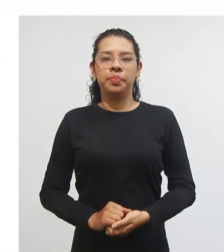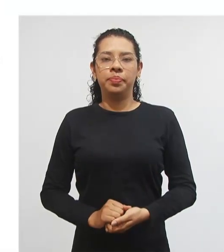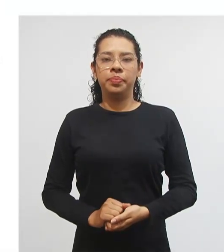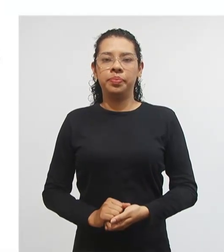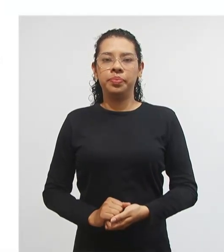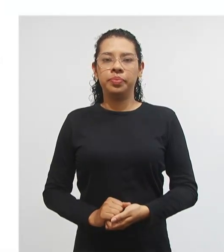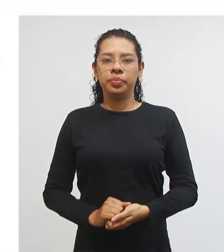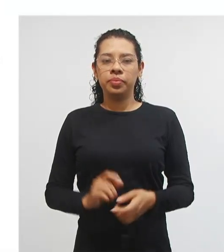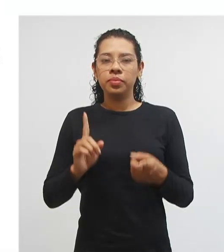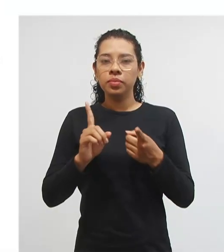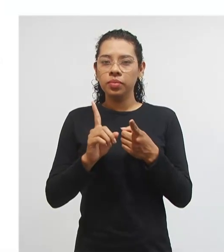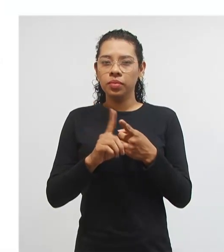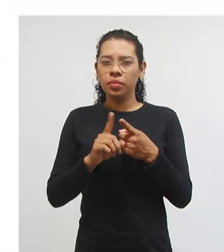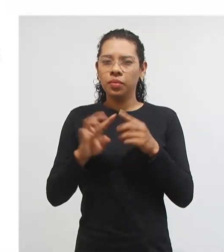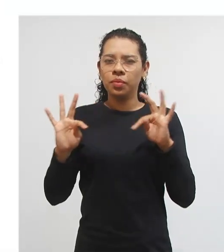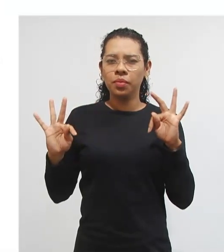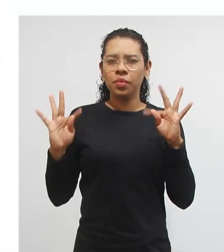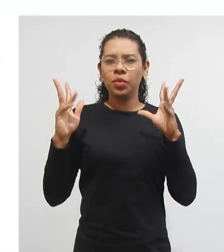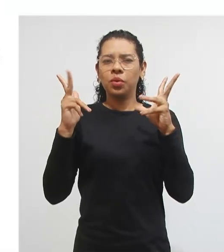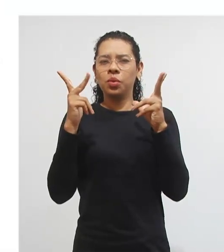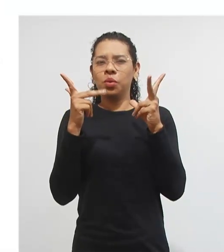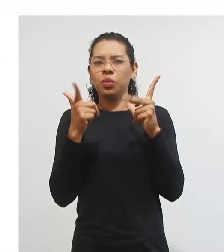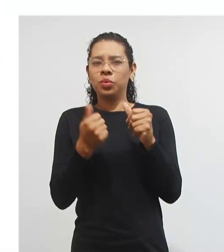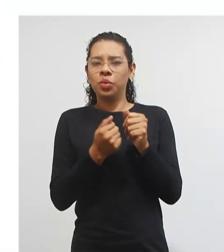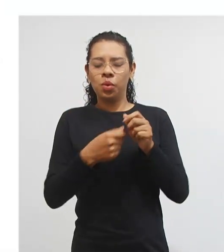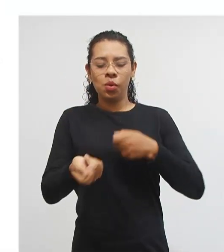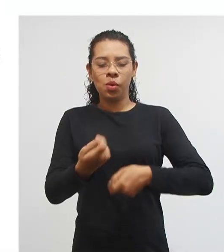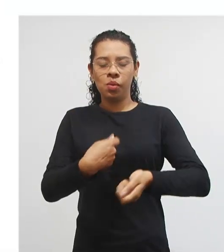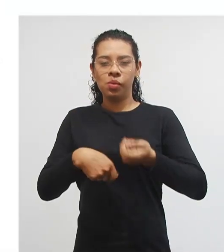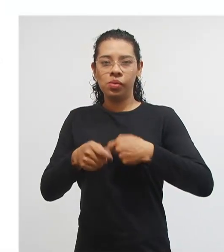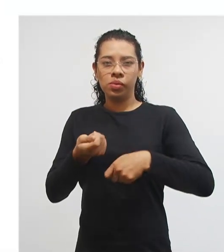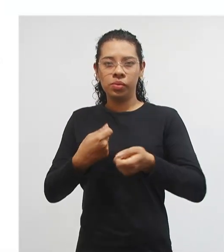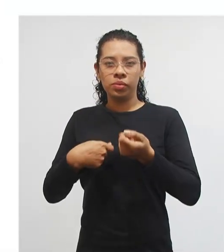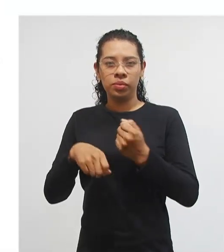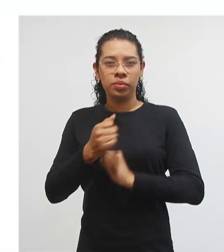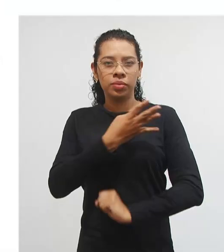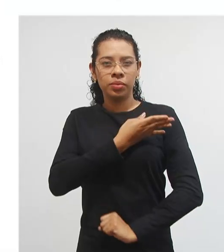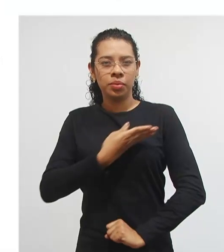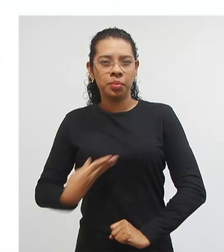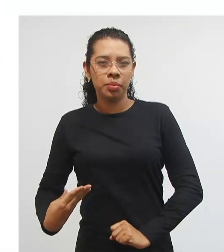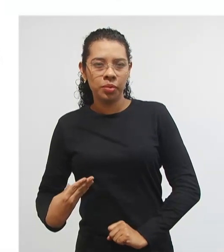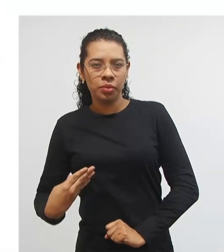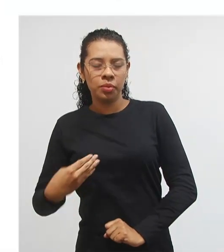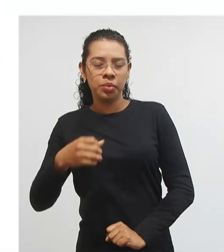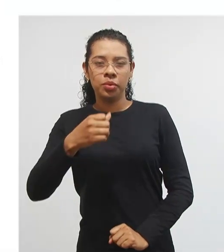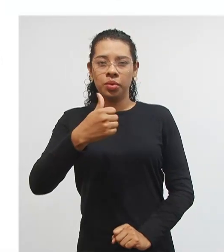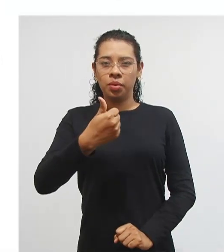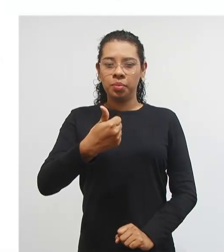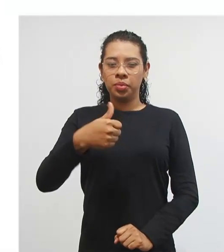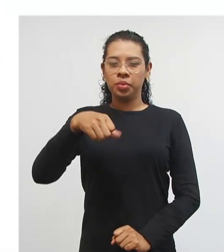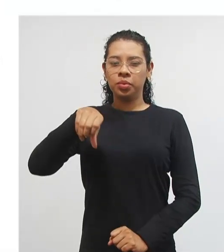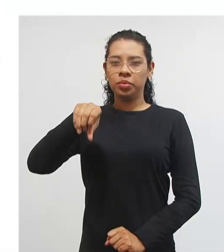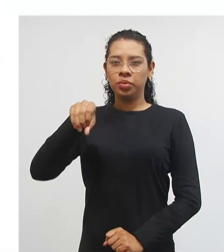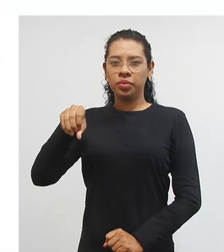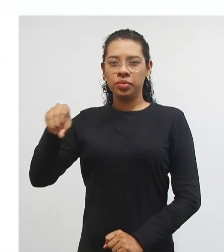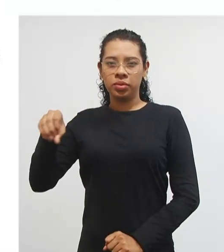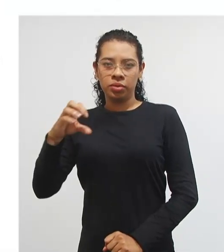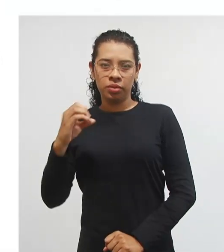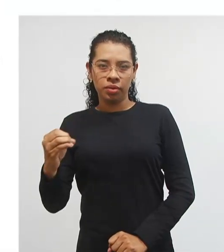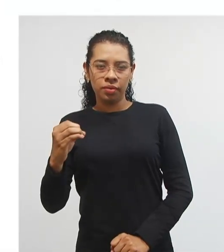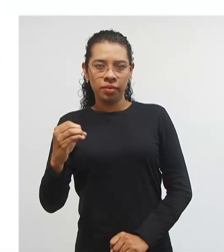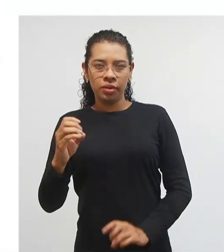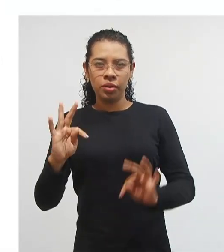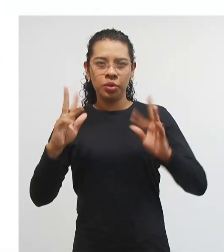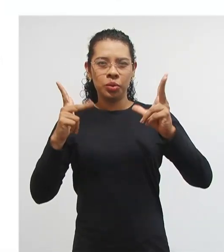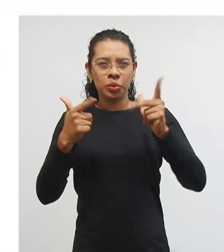Desde a implementação do modelo de administração pública gerencial a partir da década de 90, O aumento das